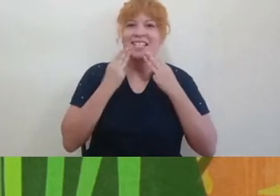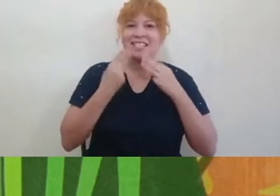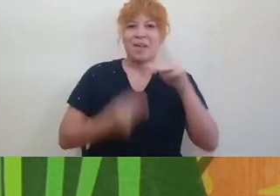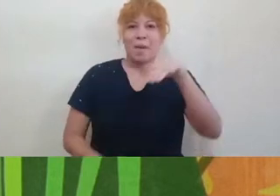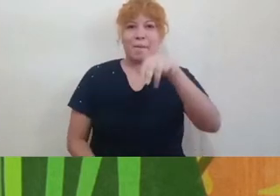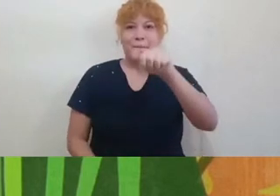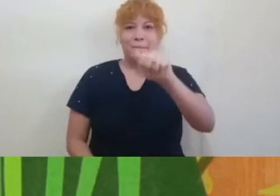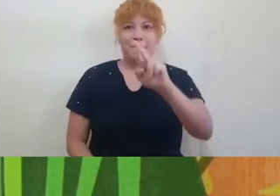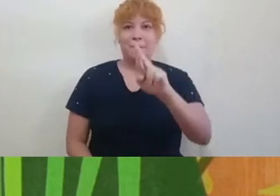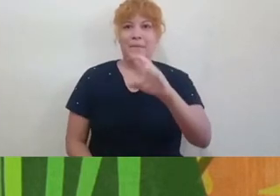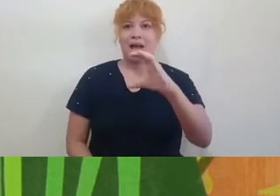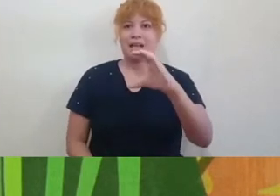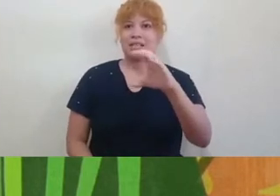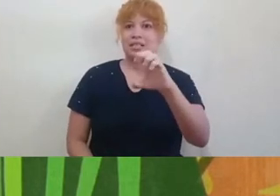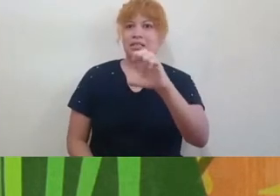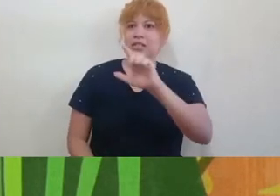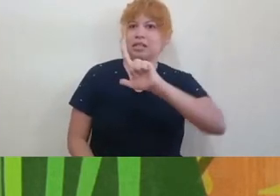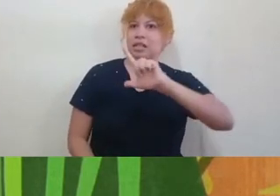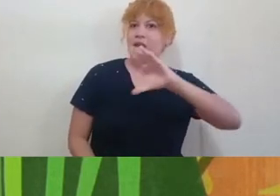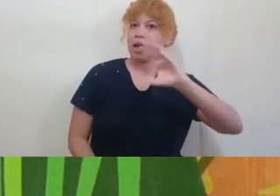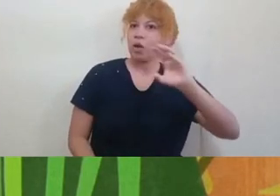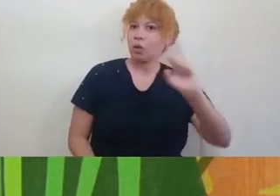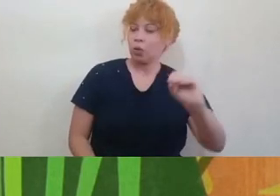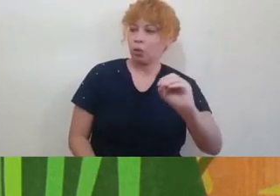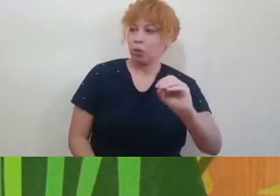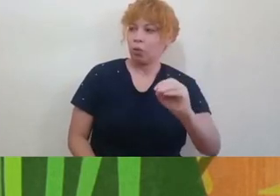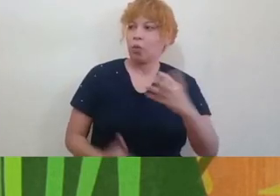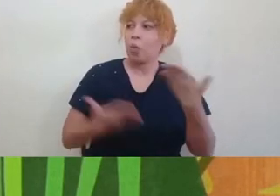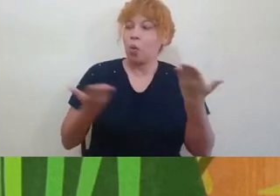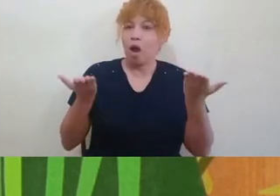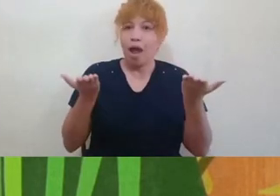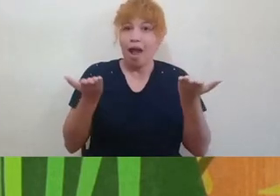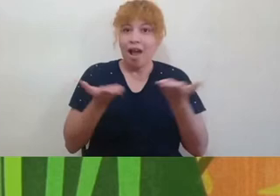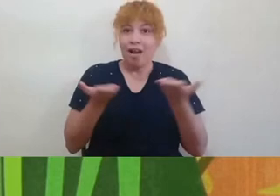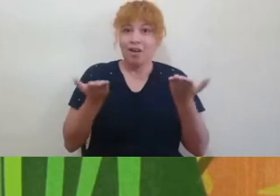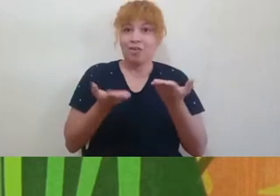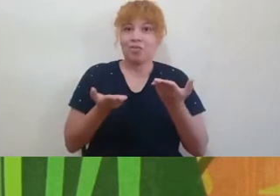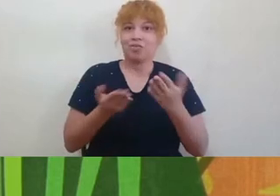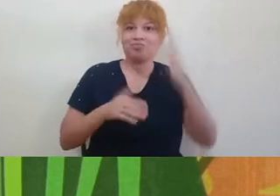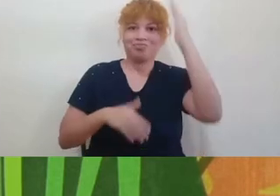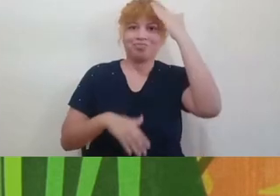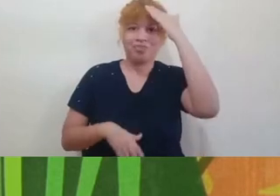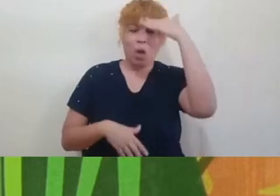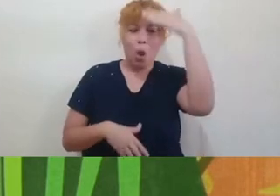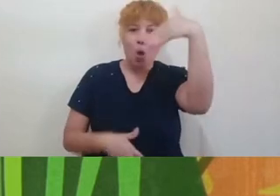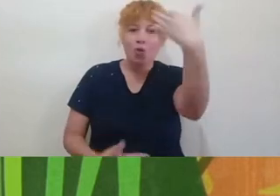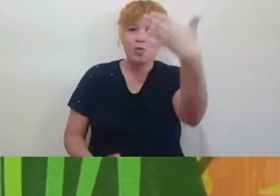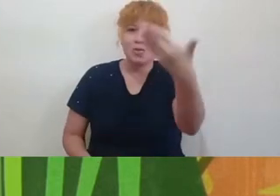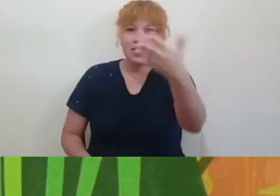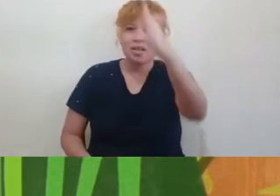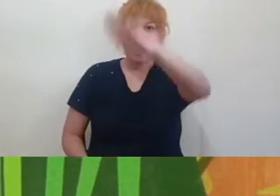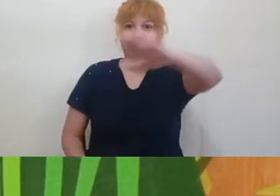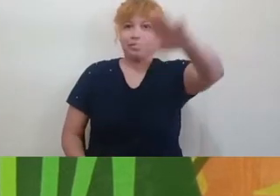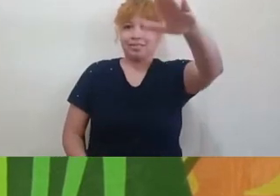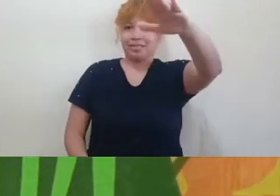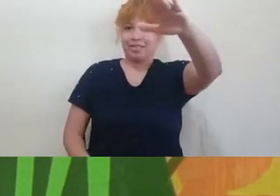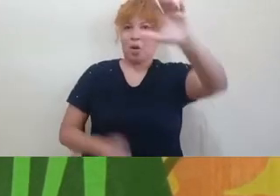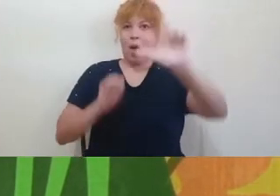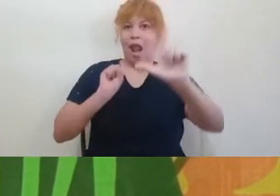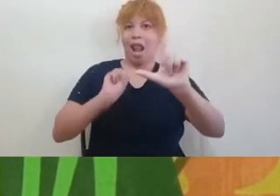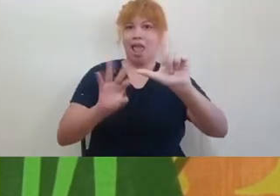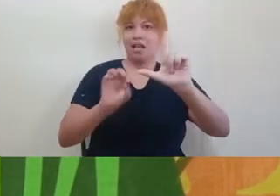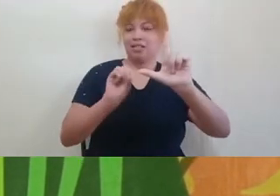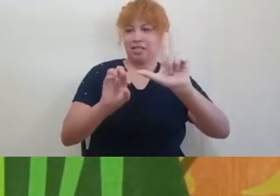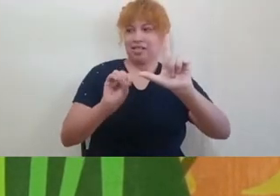Ciências Biológicas, licenciado e licenciada em Computação, licenciado e licenciada